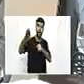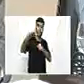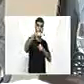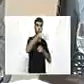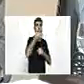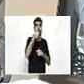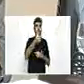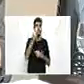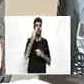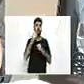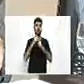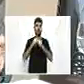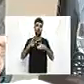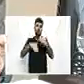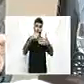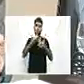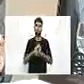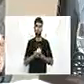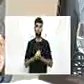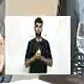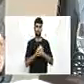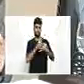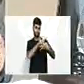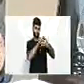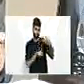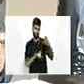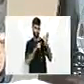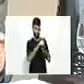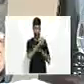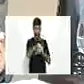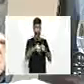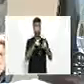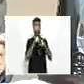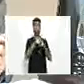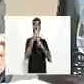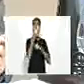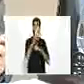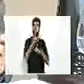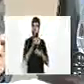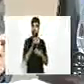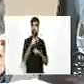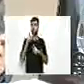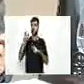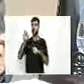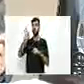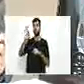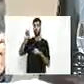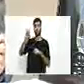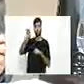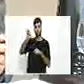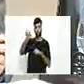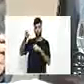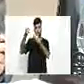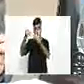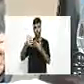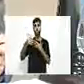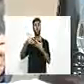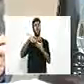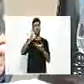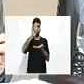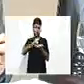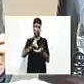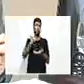beneficiar toda a população minhas perguntas são só essas e só fazer um comentário também como o tot disse ali é a mais pura